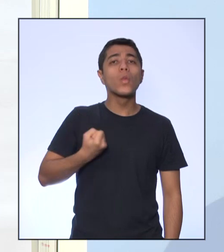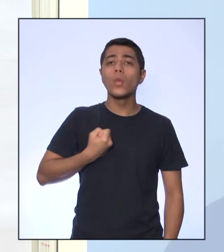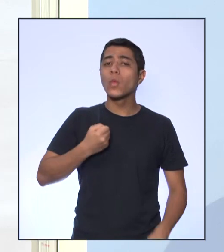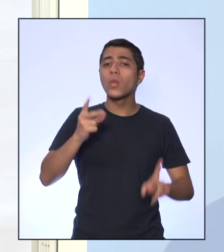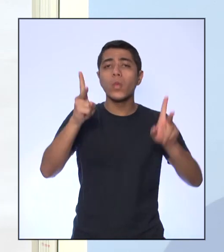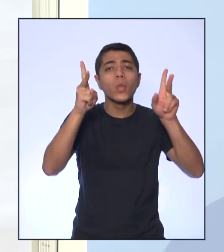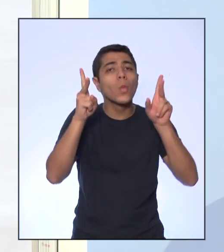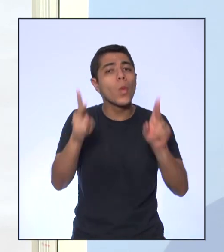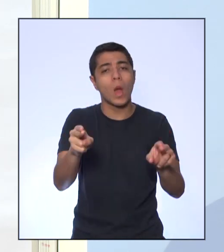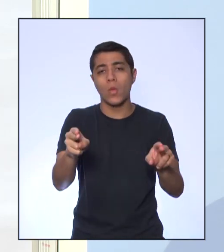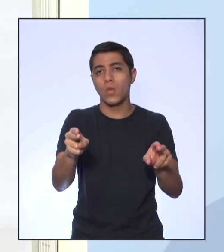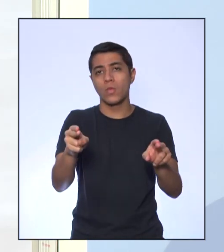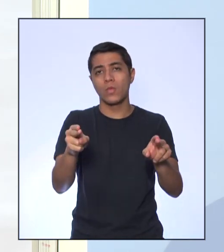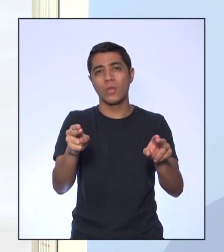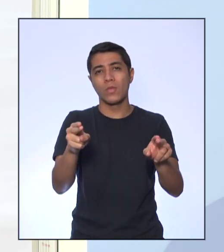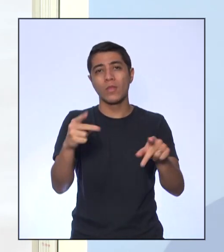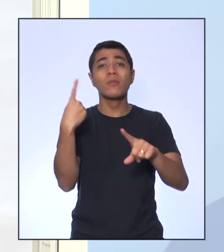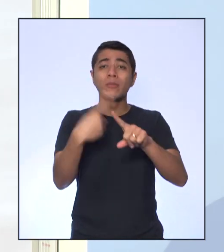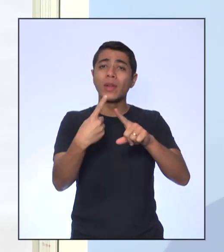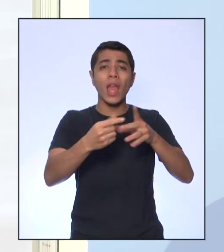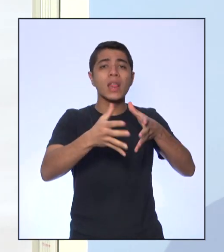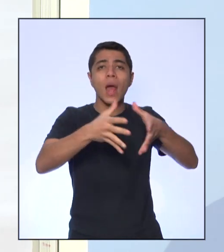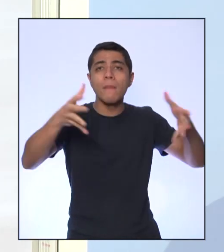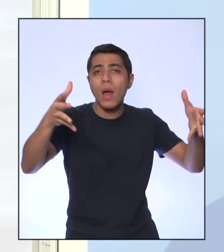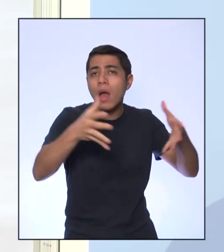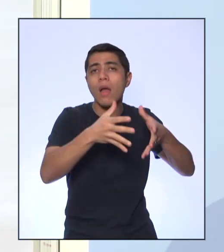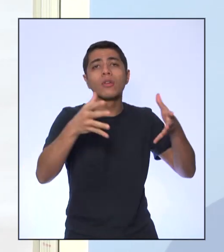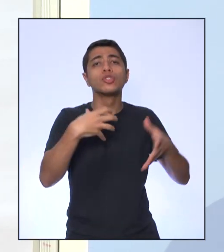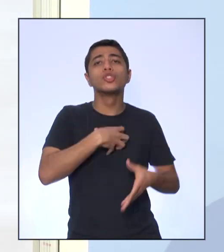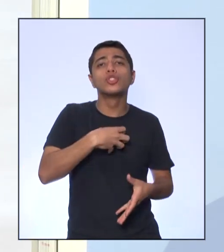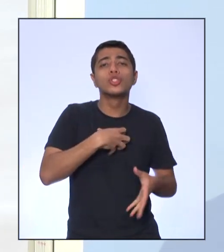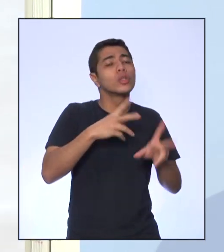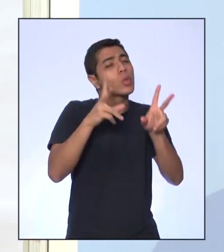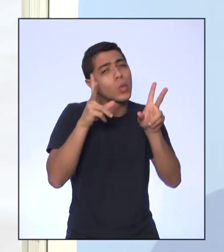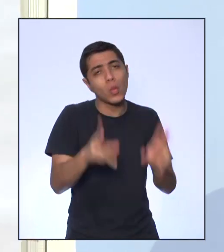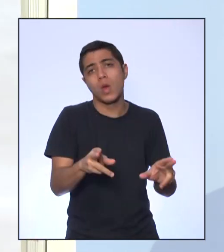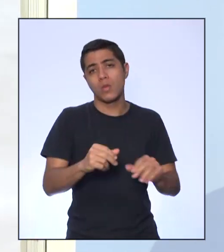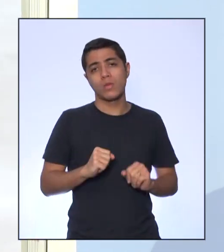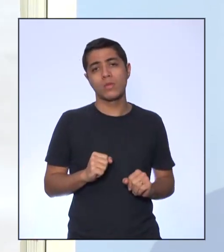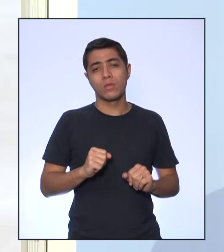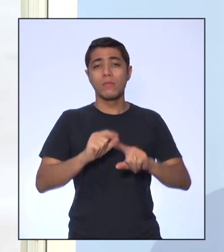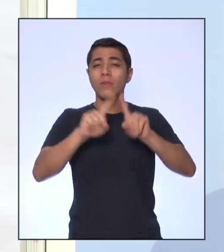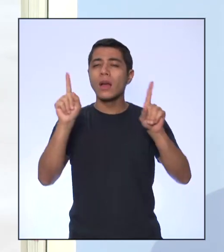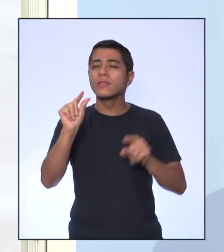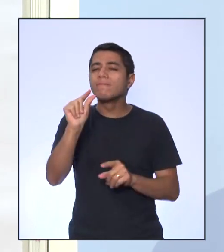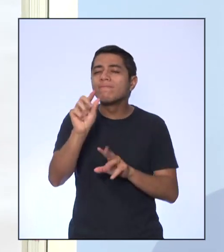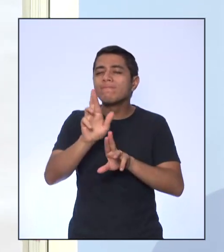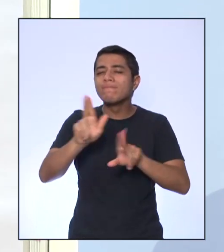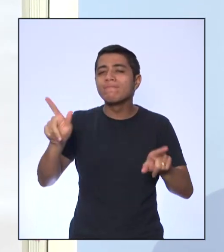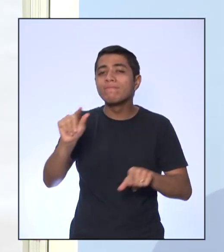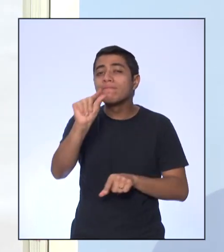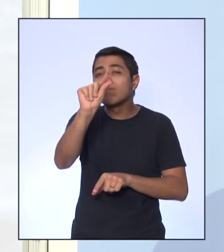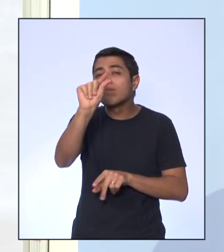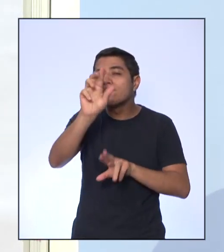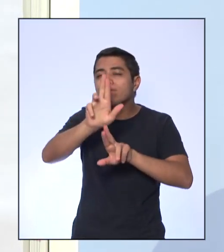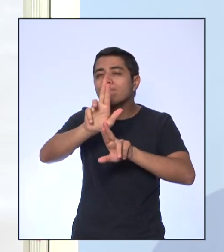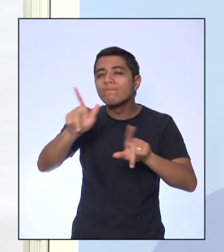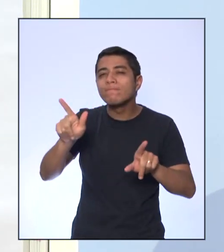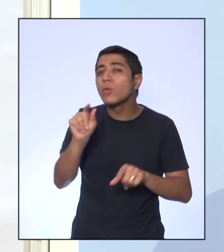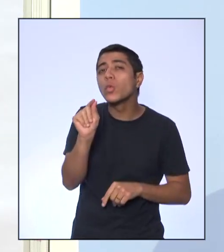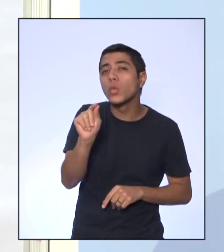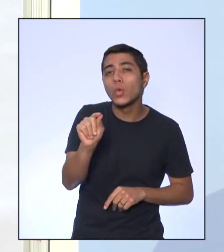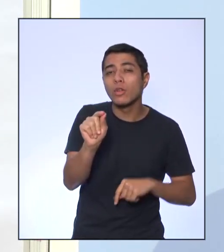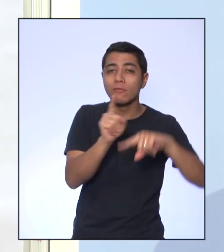tamanho tem a mesma definição são os mesmas coisas qual que é a diferença eu tenho que olhar o sinal